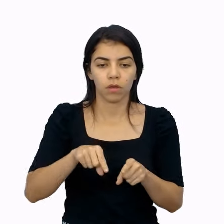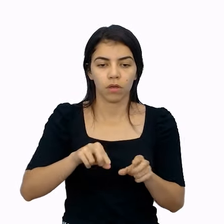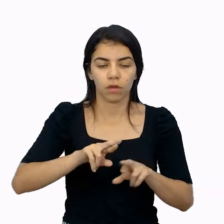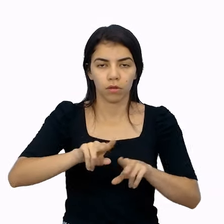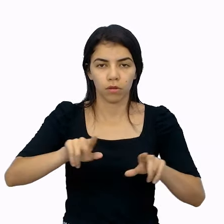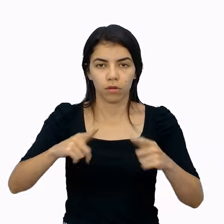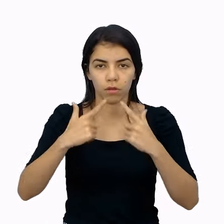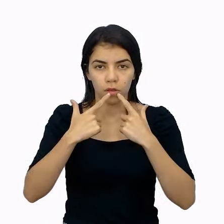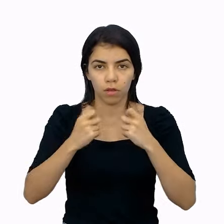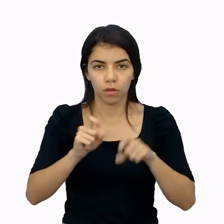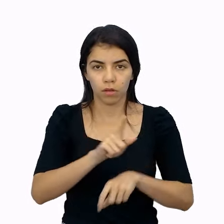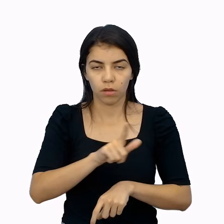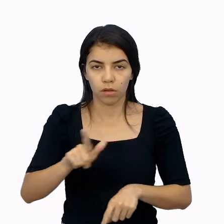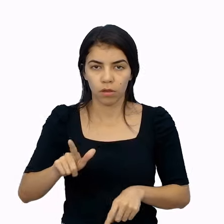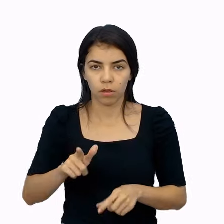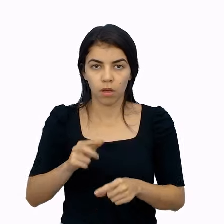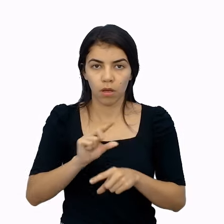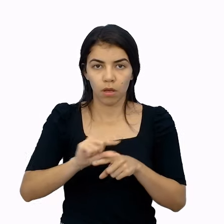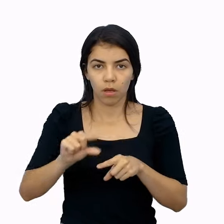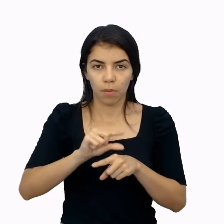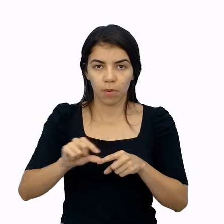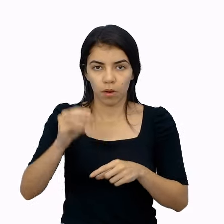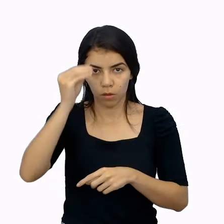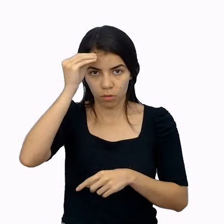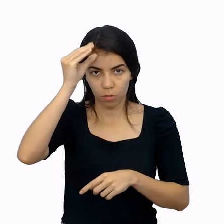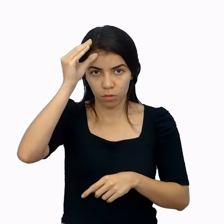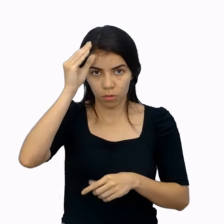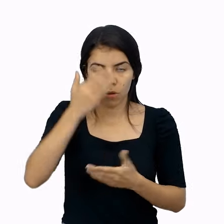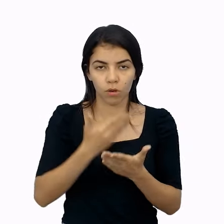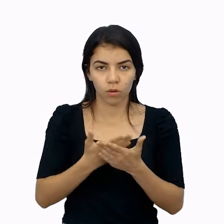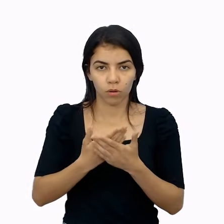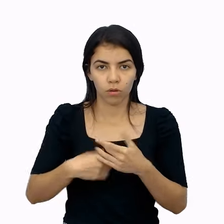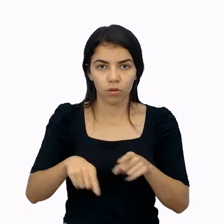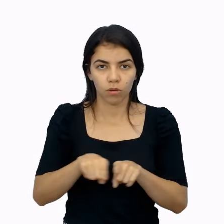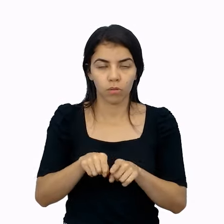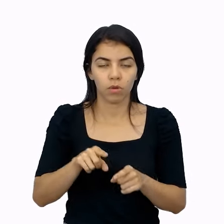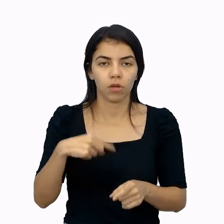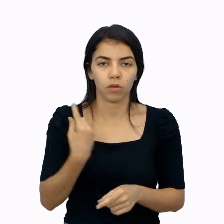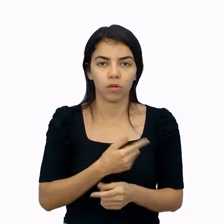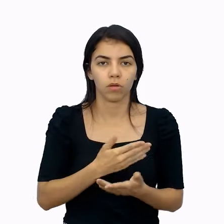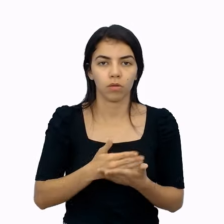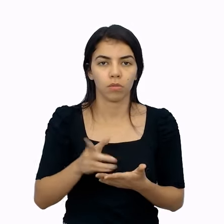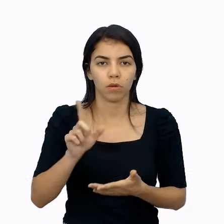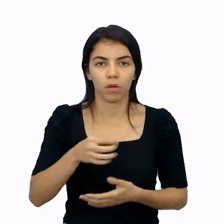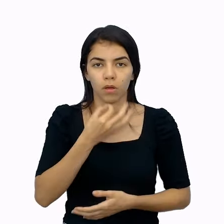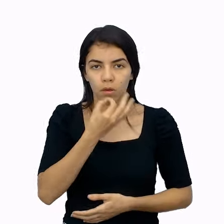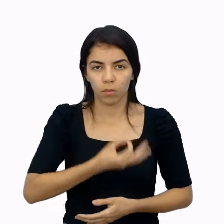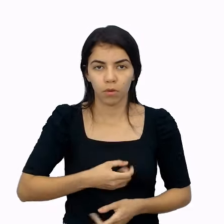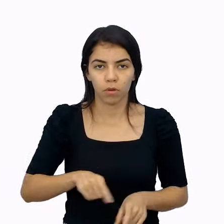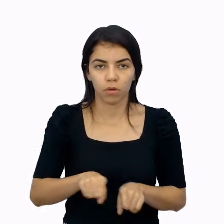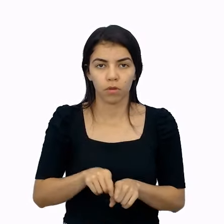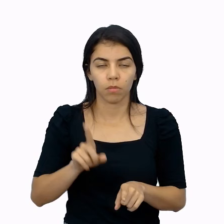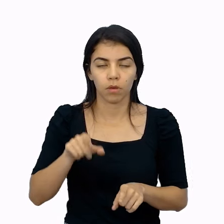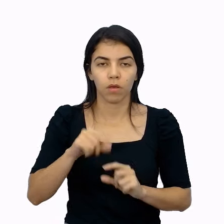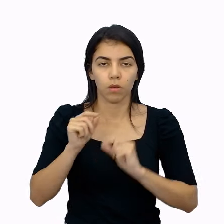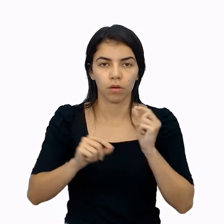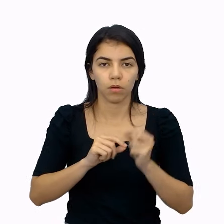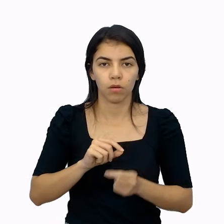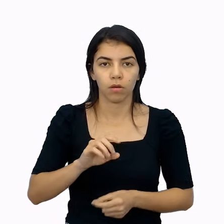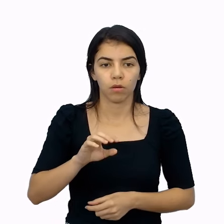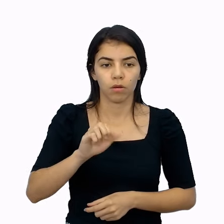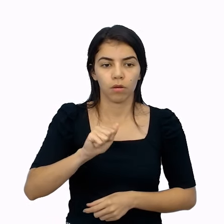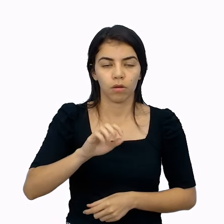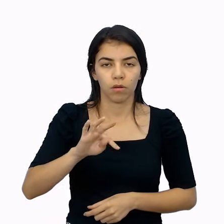percam essas pílulas do conhecimento. Professores, estamos iniciando, então, a sugestão para o desdobramento da